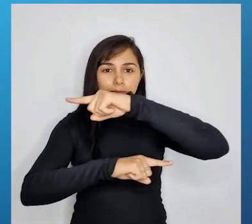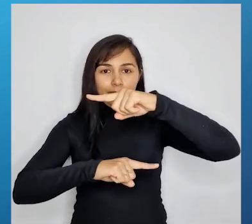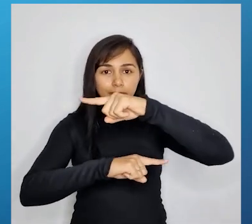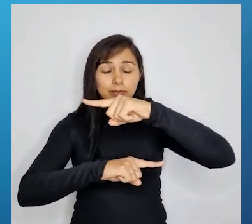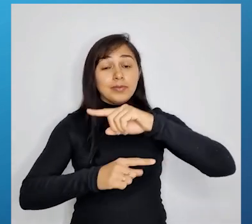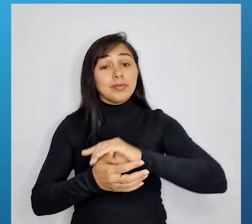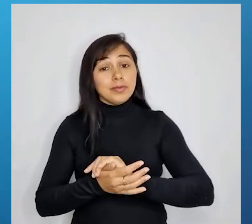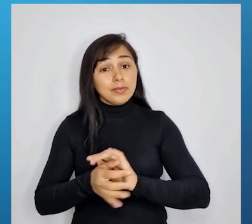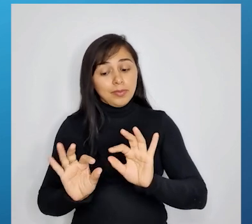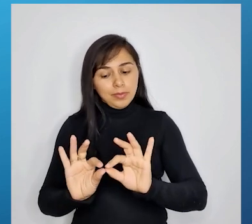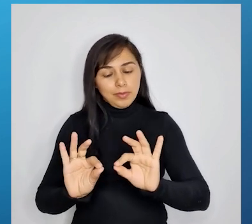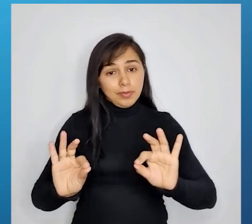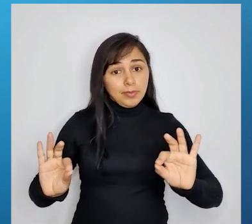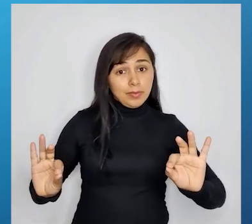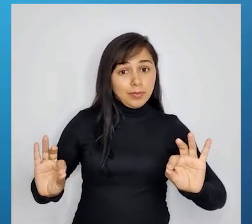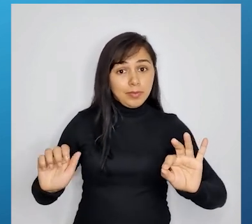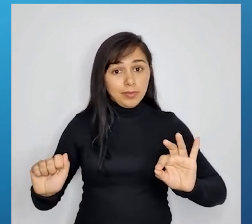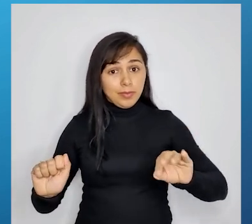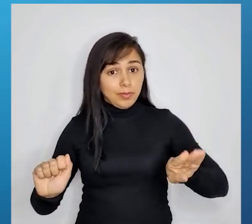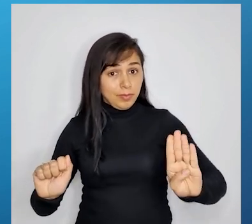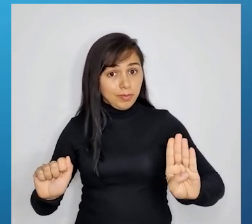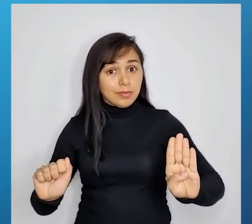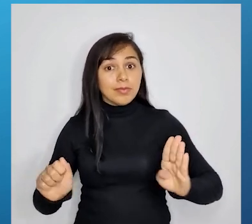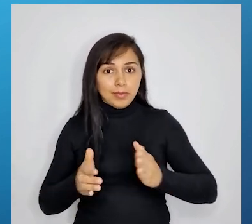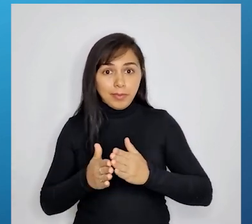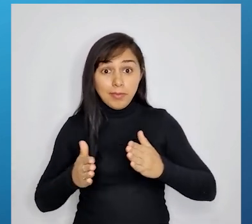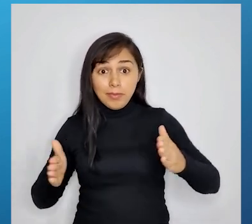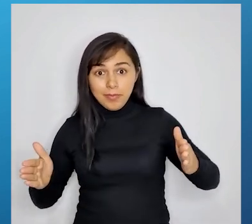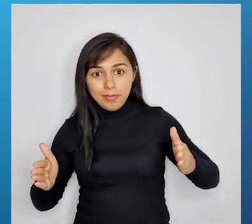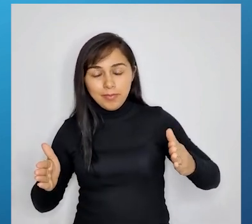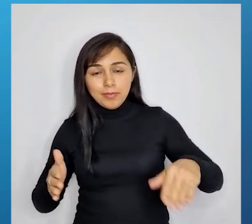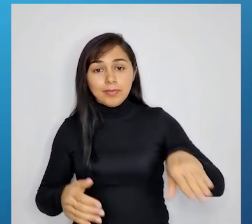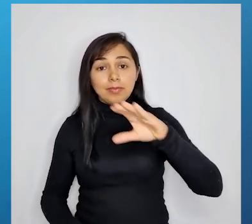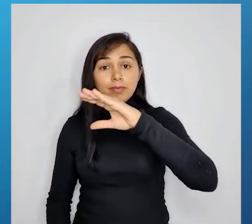base maior e CD é a base menor.